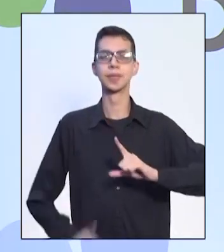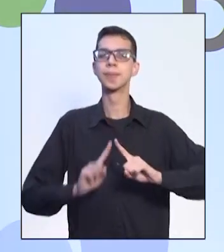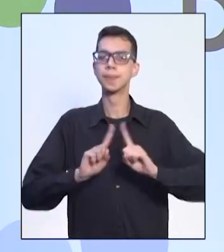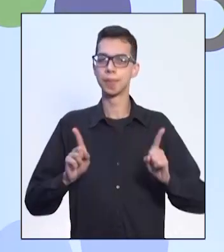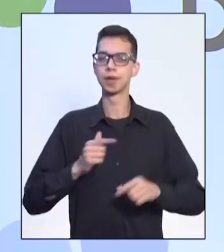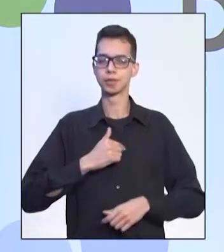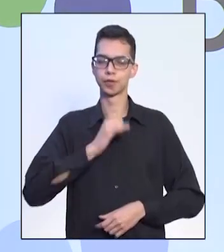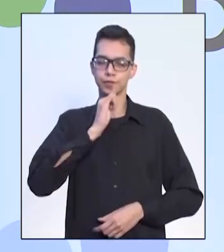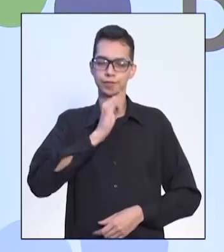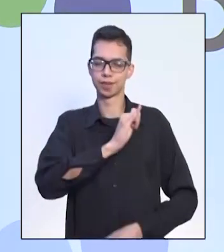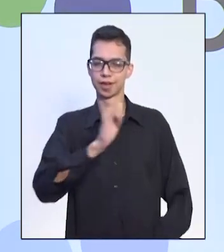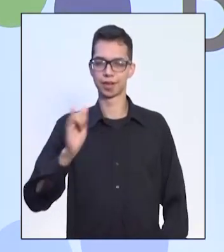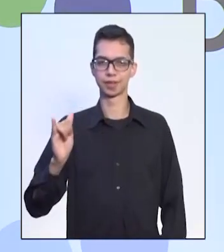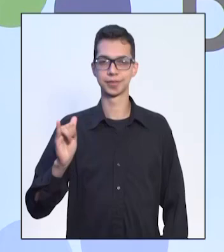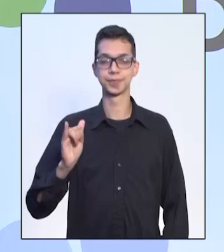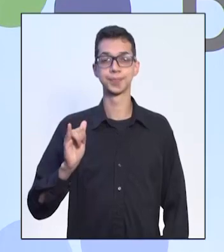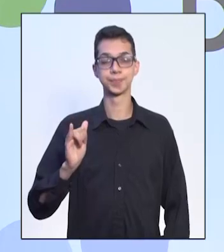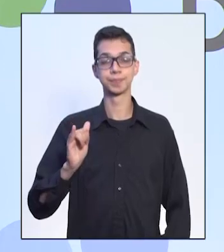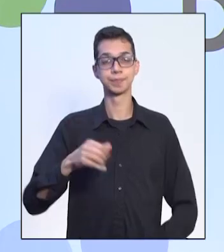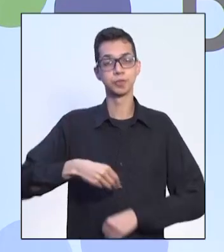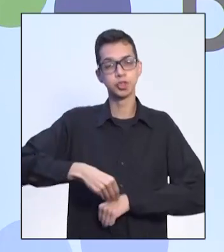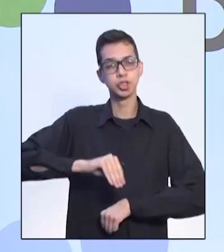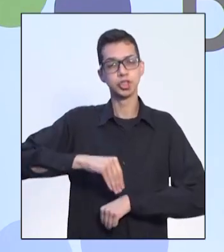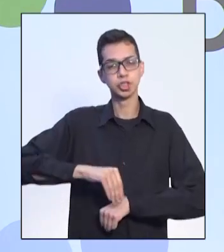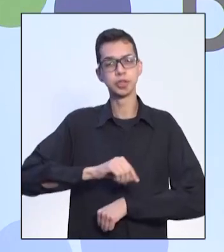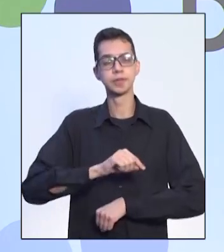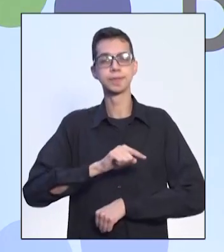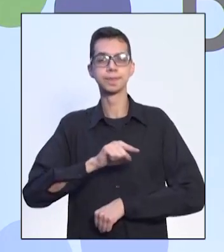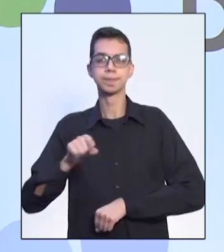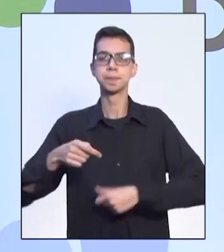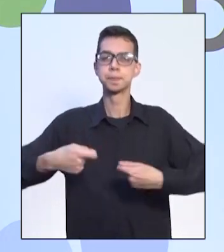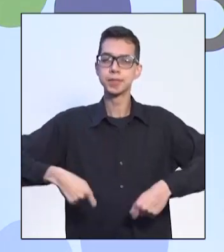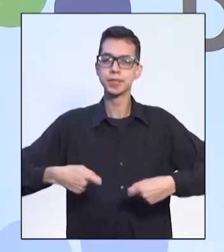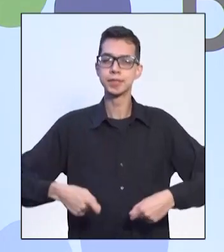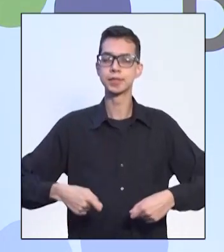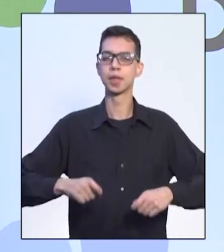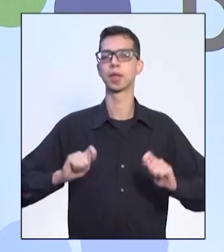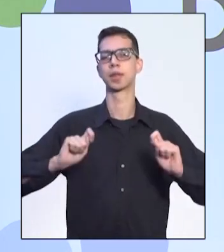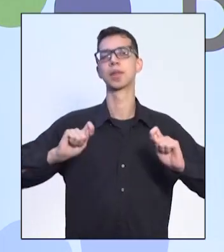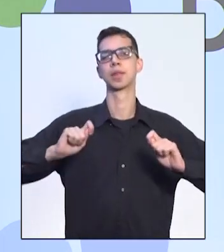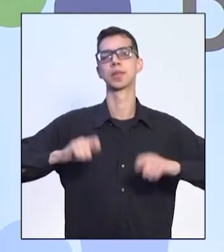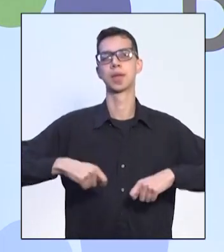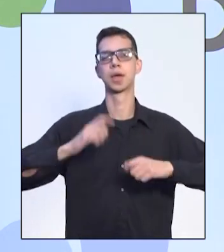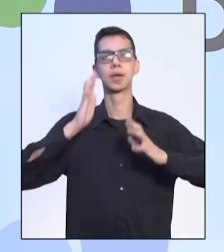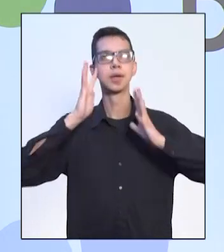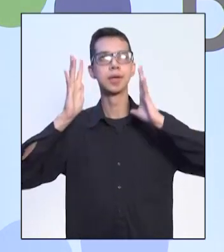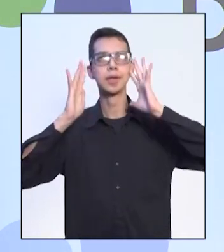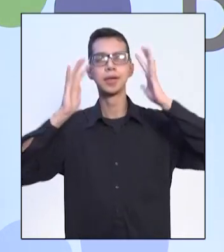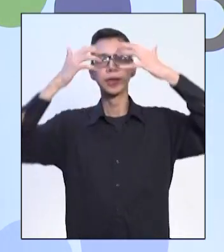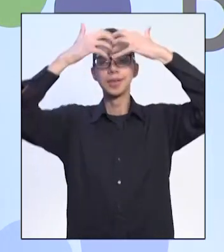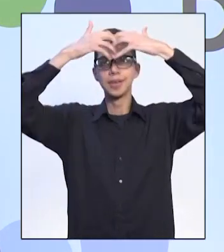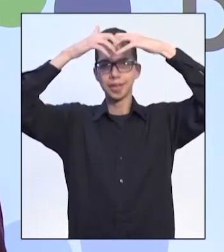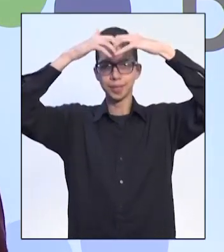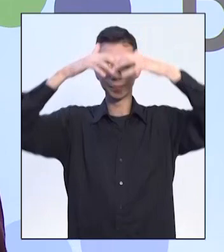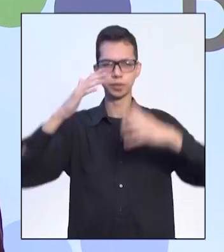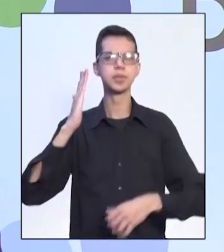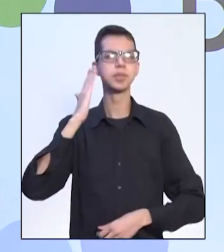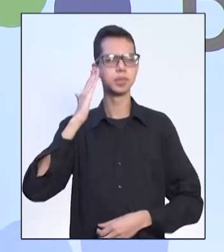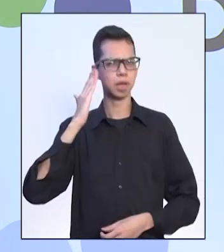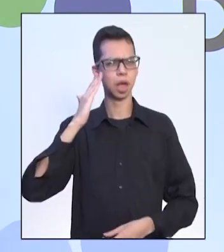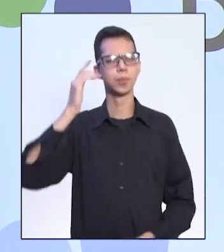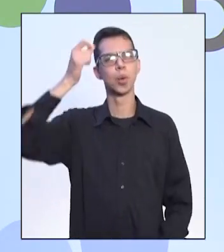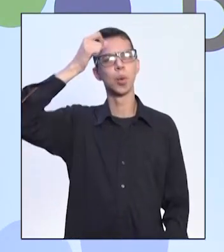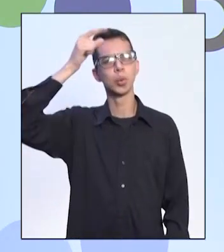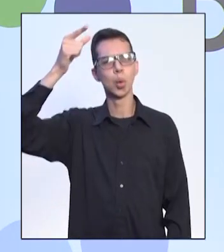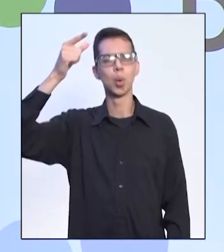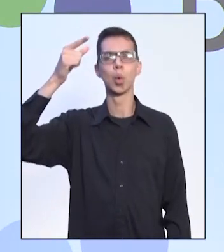de onde a gente precisa e pode se aprofundar e se refletir. A gente sabe que existem diversas culturas e